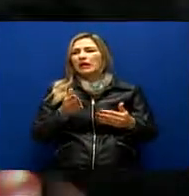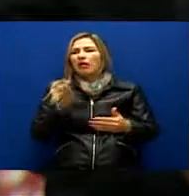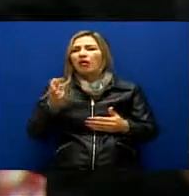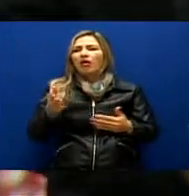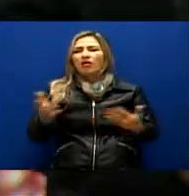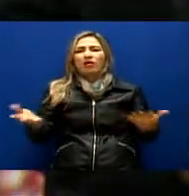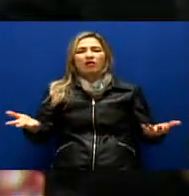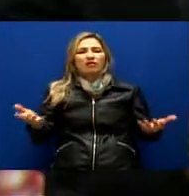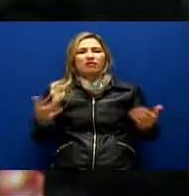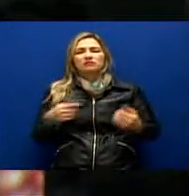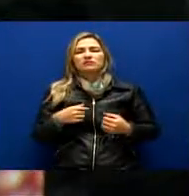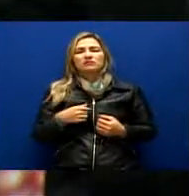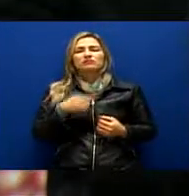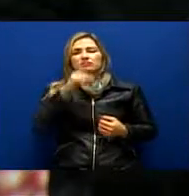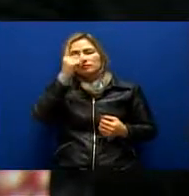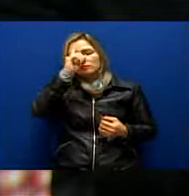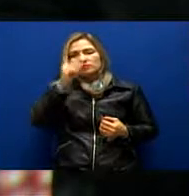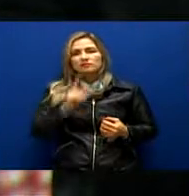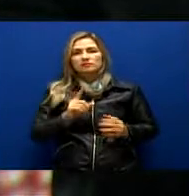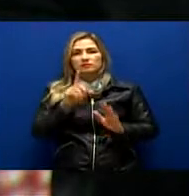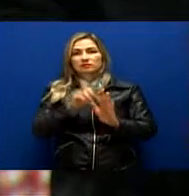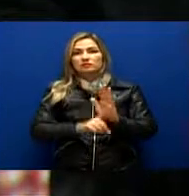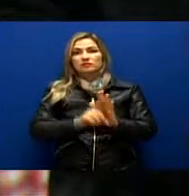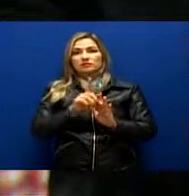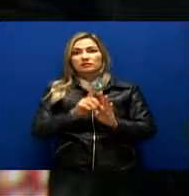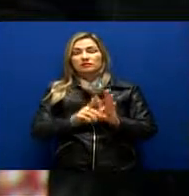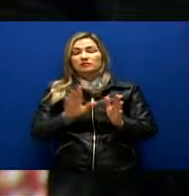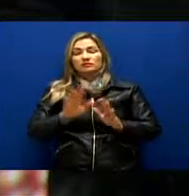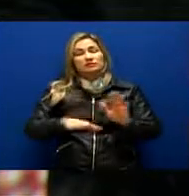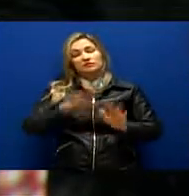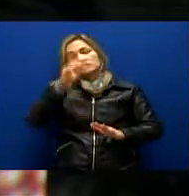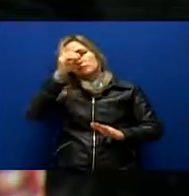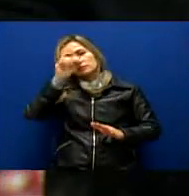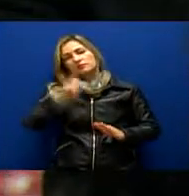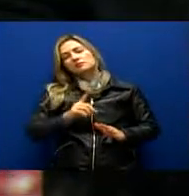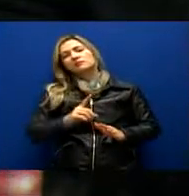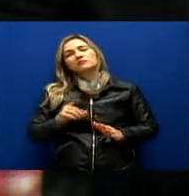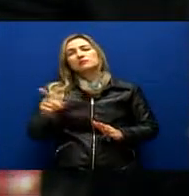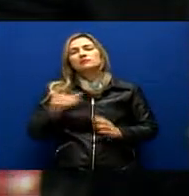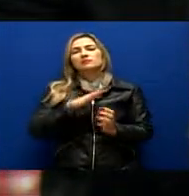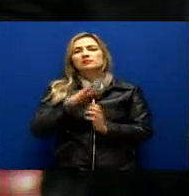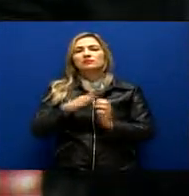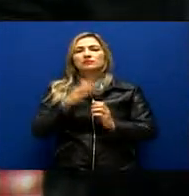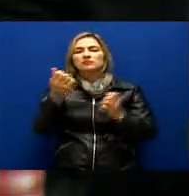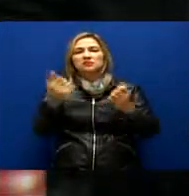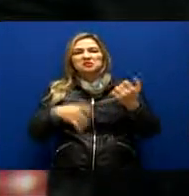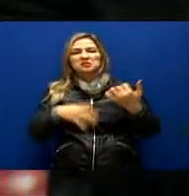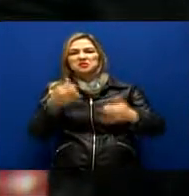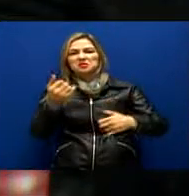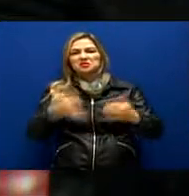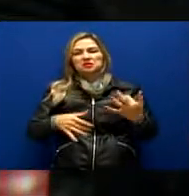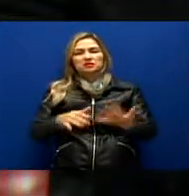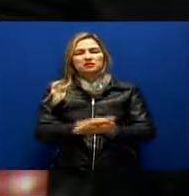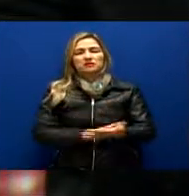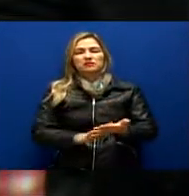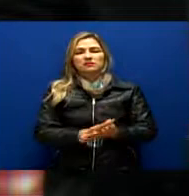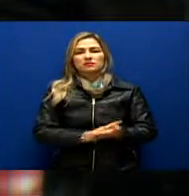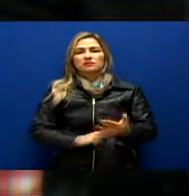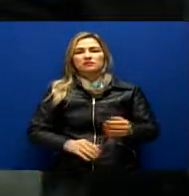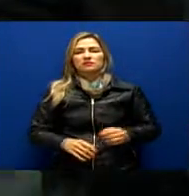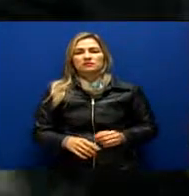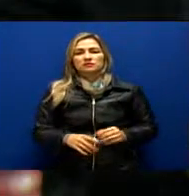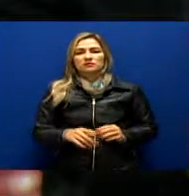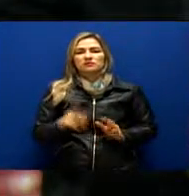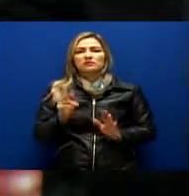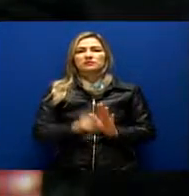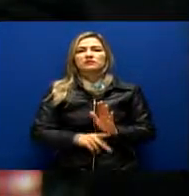e sabendo que tem direitos, né? Muitas vezes até na funerária não é explicado como deveria. Então, esse projeto ele é importante e vem